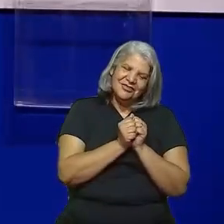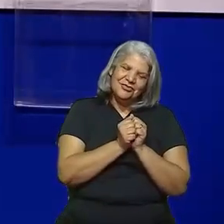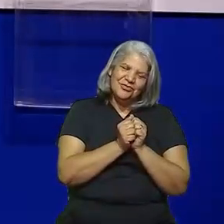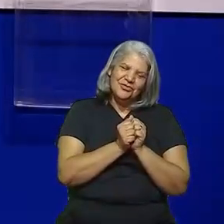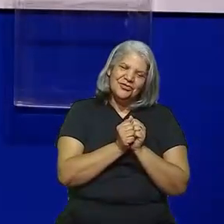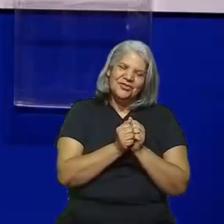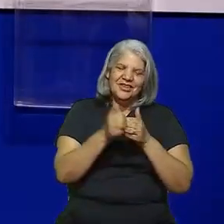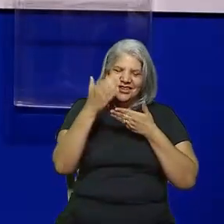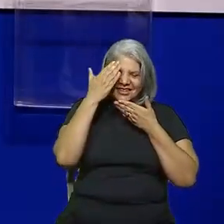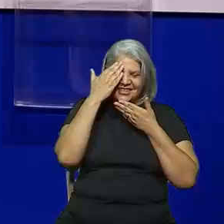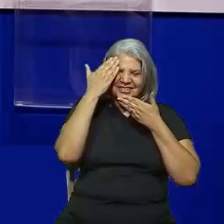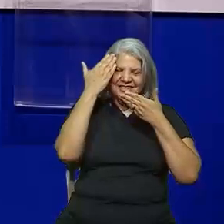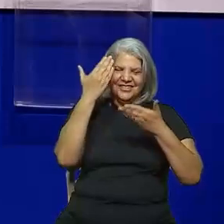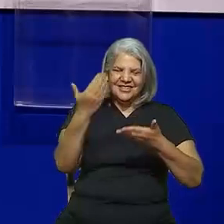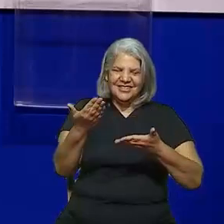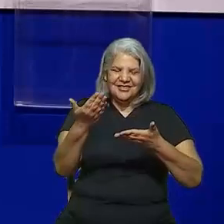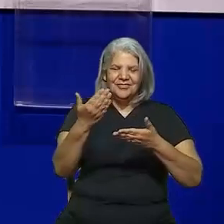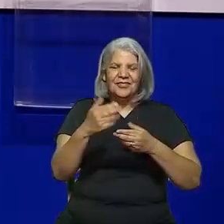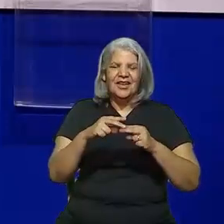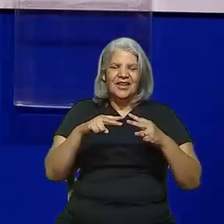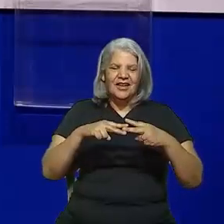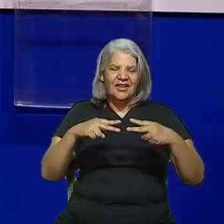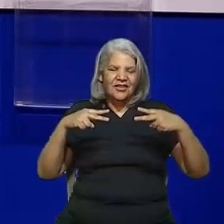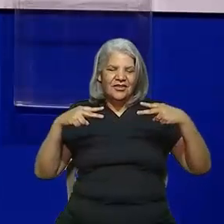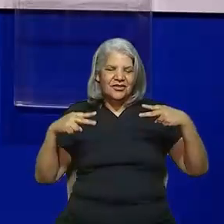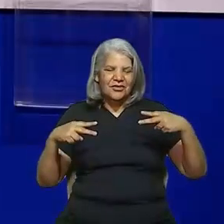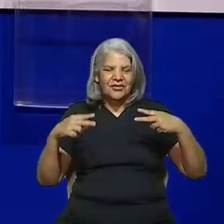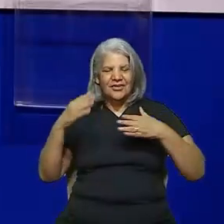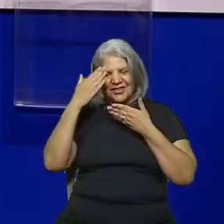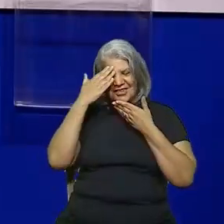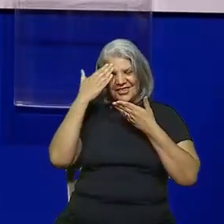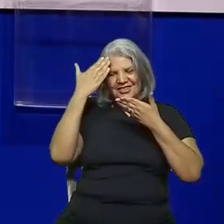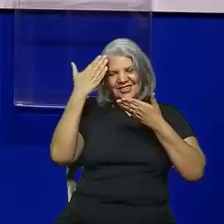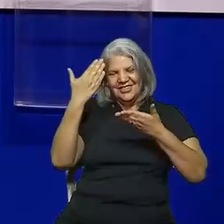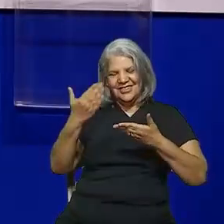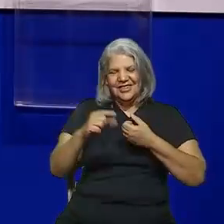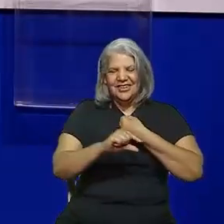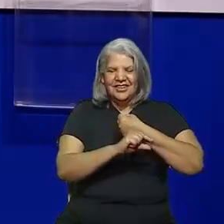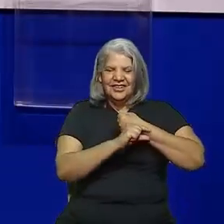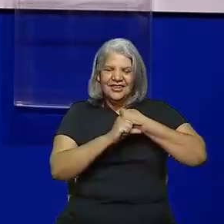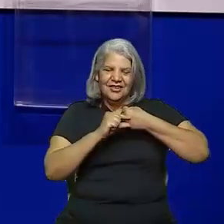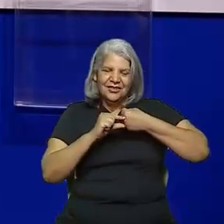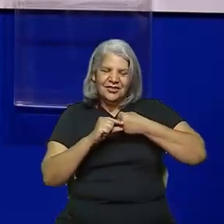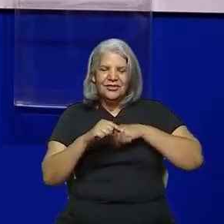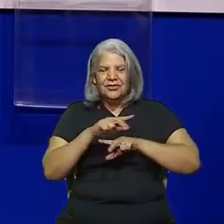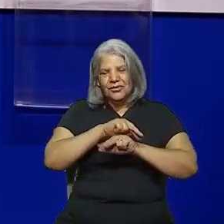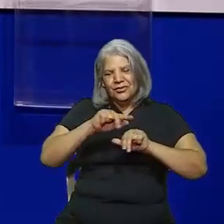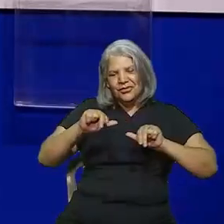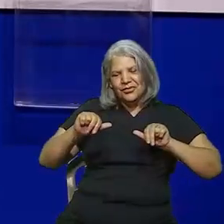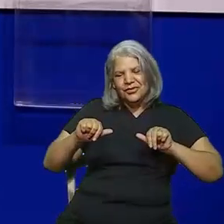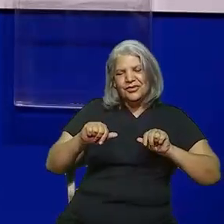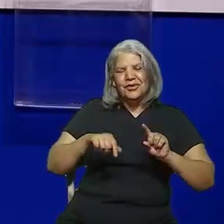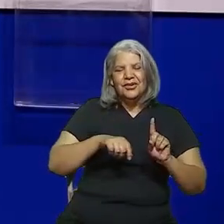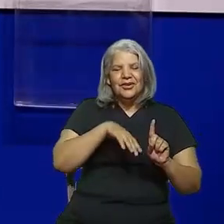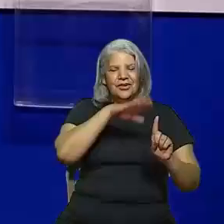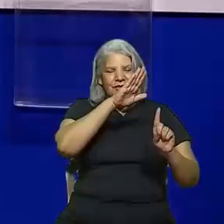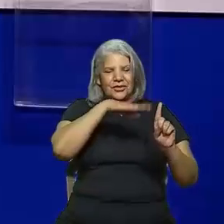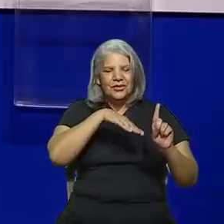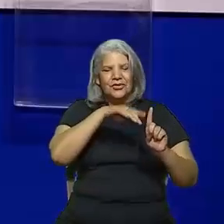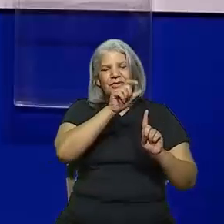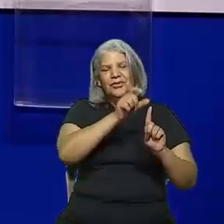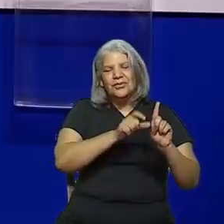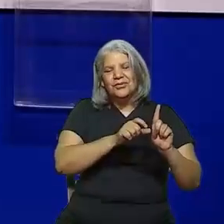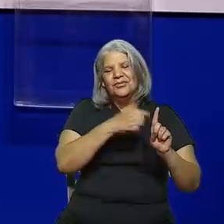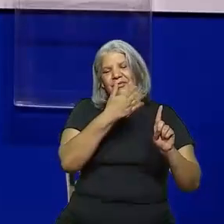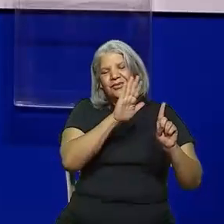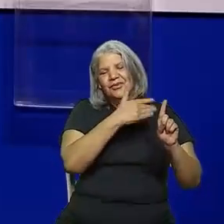mesas, agradecer a quem está acompanhando online, agradecer muito às nossas autoras, autores, homenageadas, homenageados,